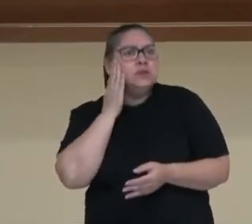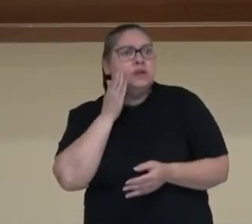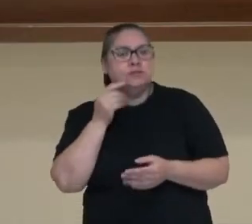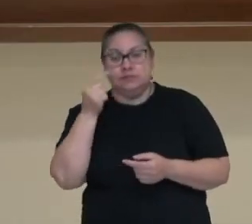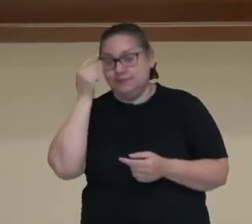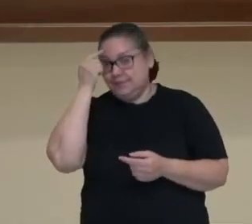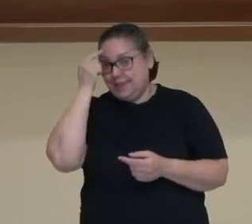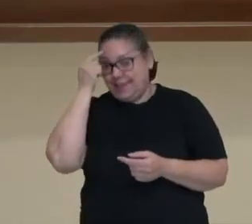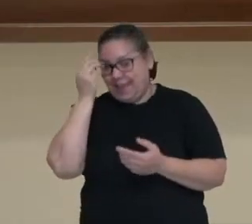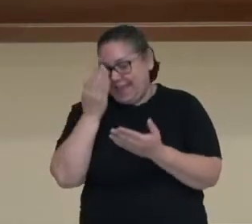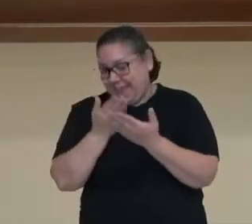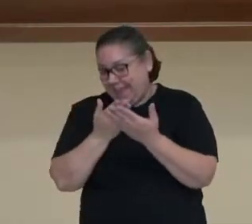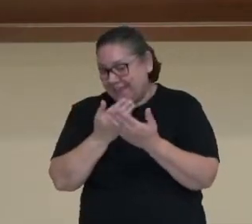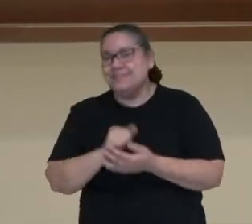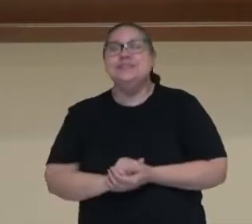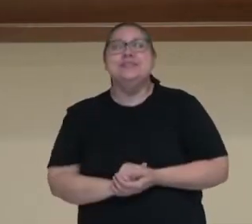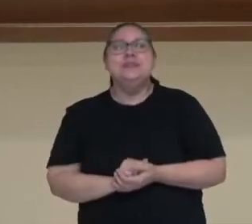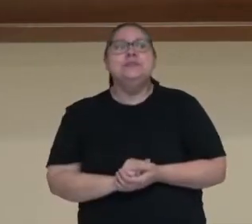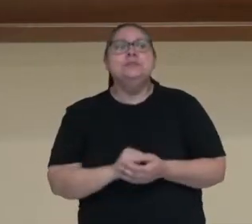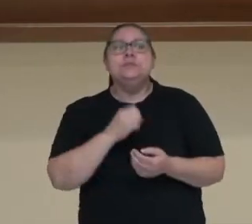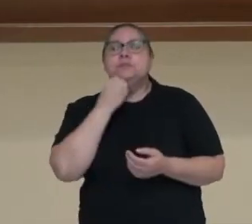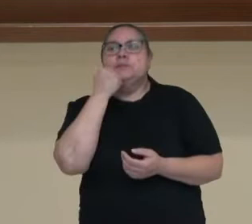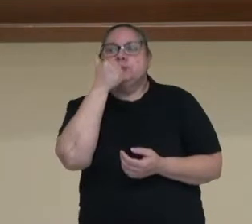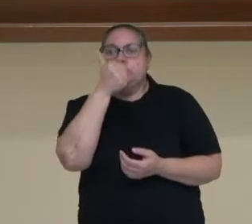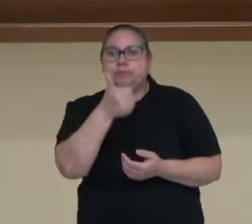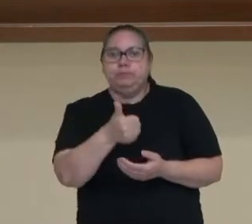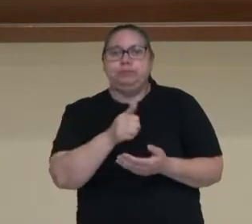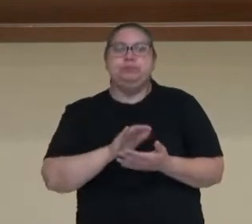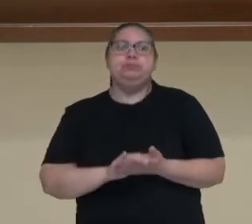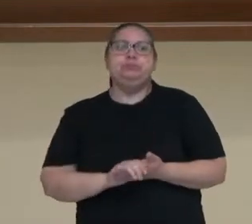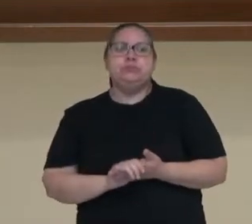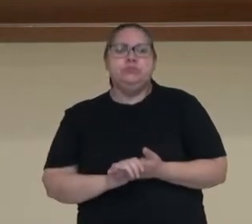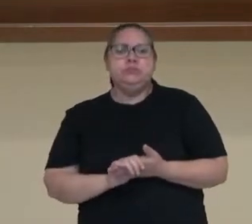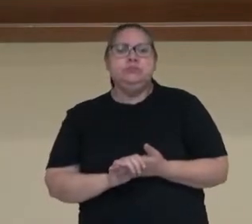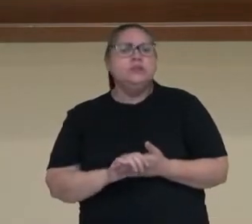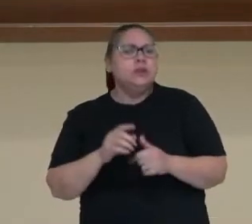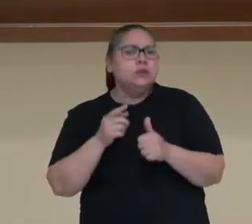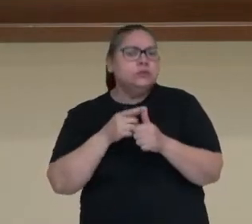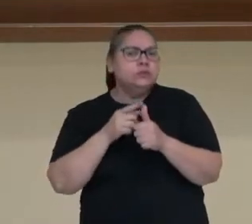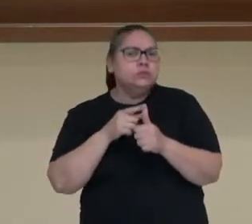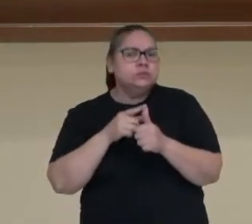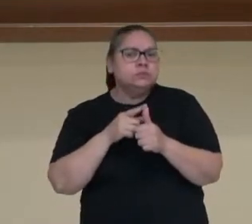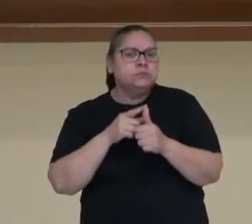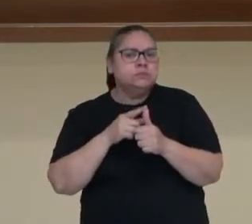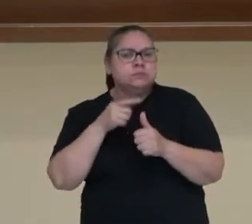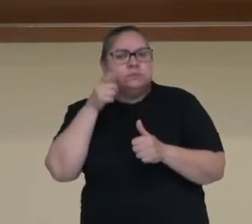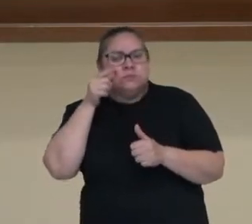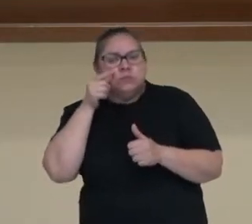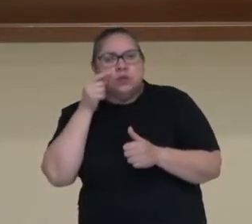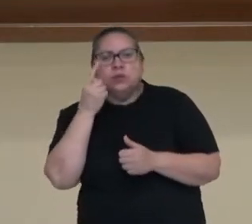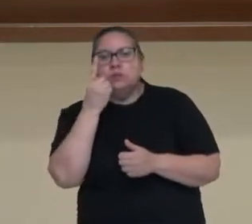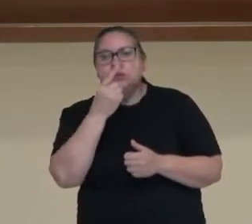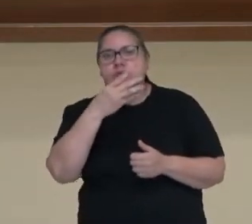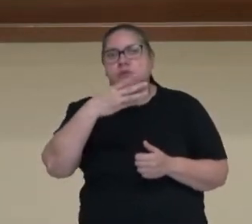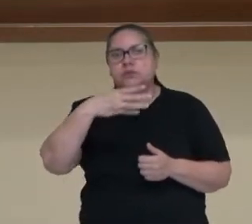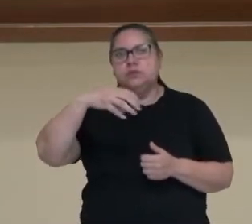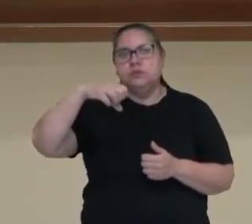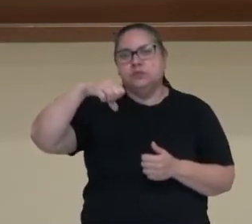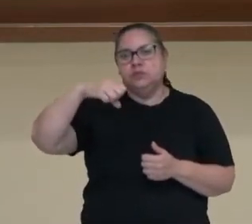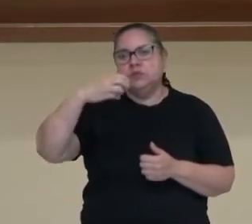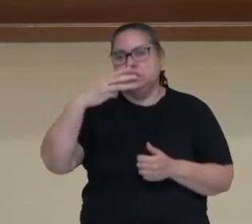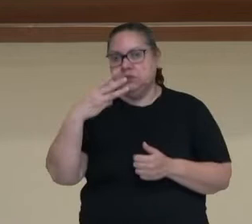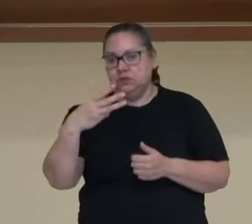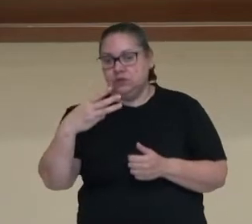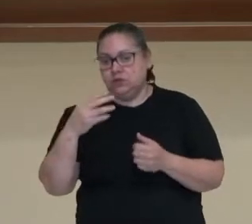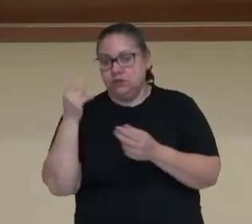ó, telecinese. Muito bom, isso mesmo. E mais uma curiosidade. Em 1493, a Espanha até